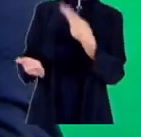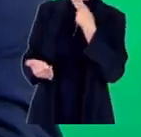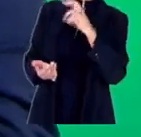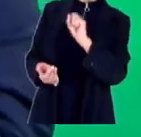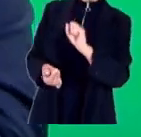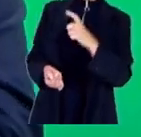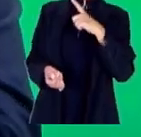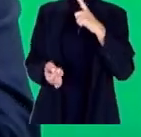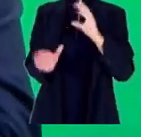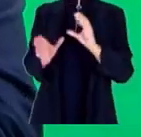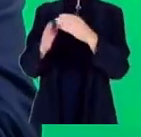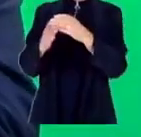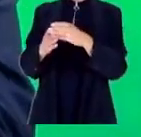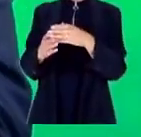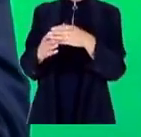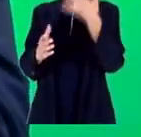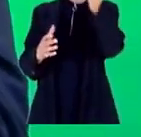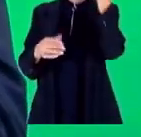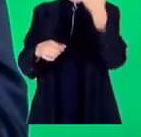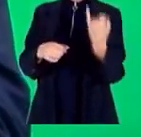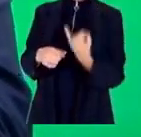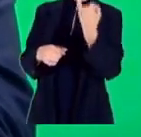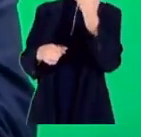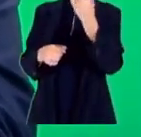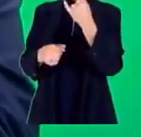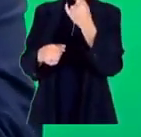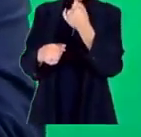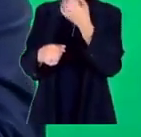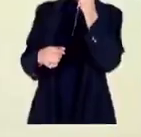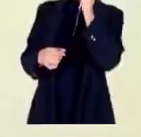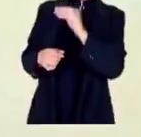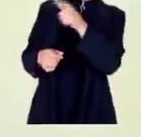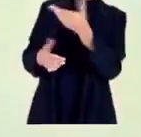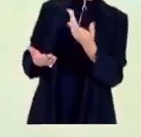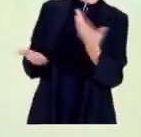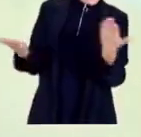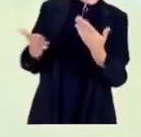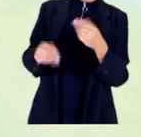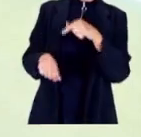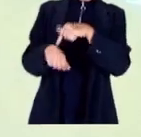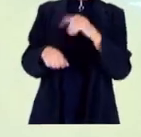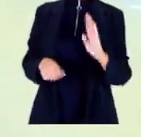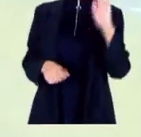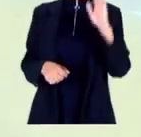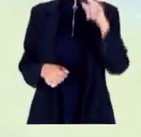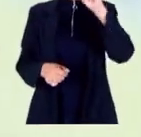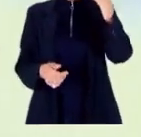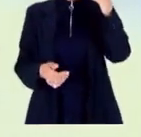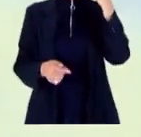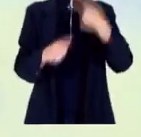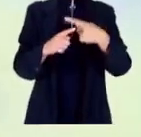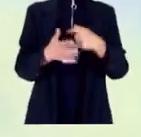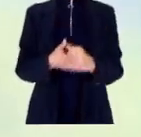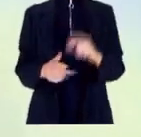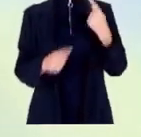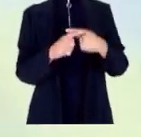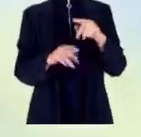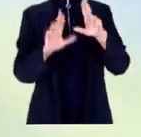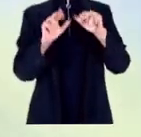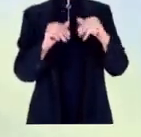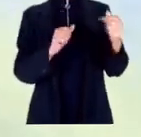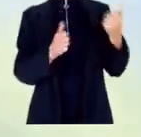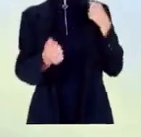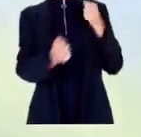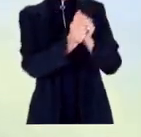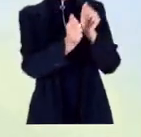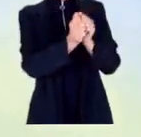caciques do teu partido não acompanhar a sua candidatura Você sabe por quê Com certeza eles nunca tiveram conosco ele